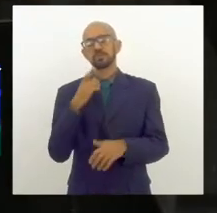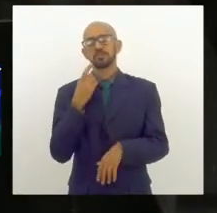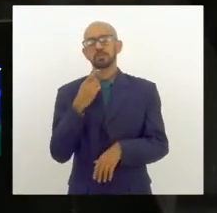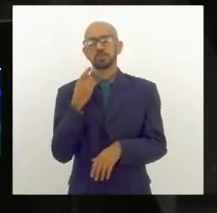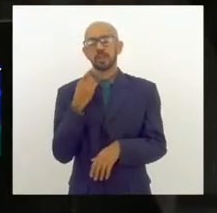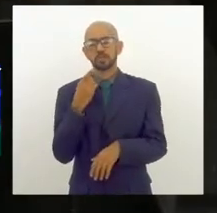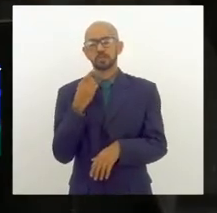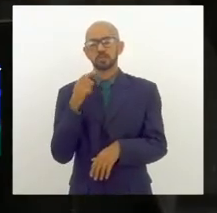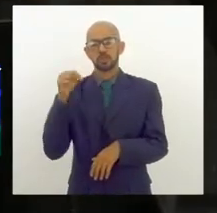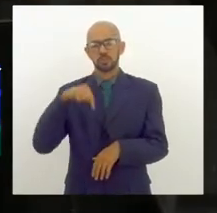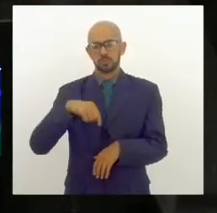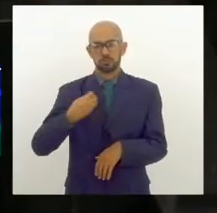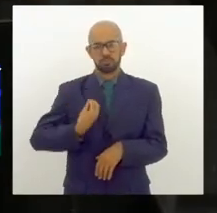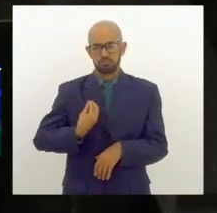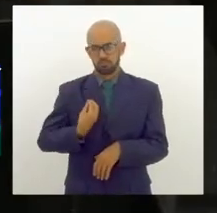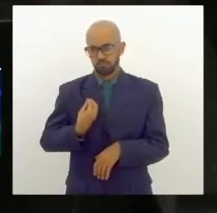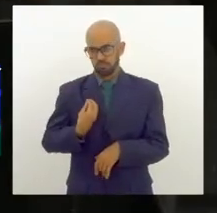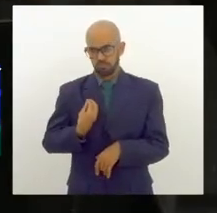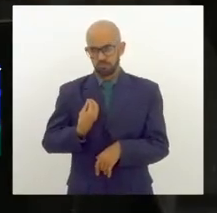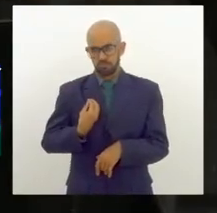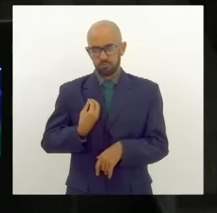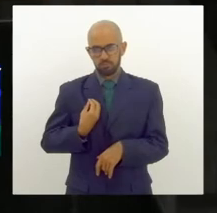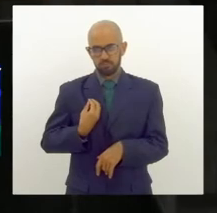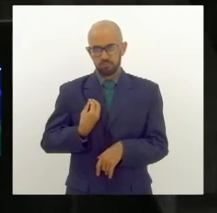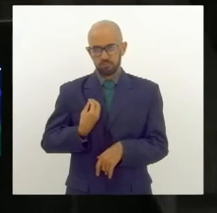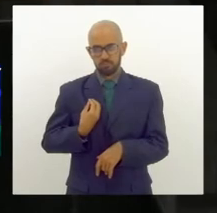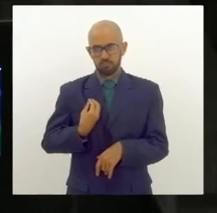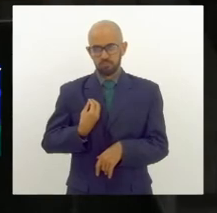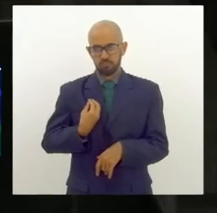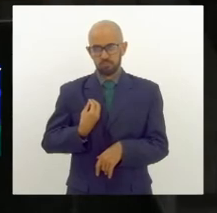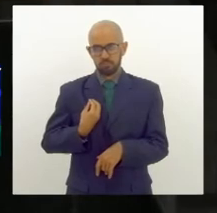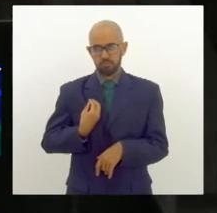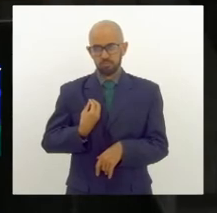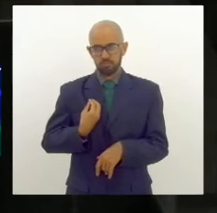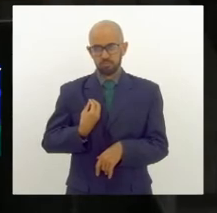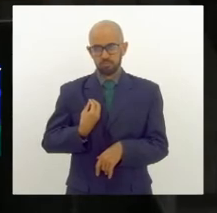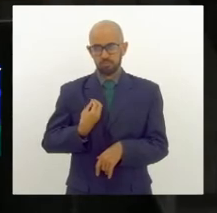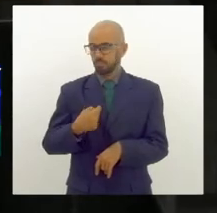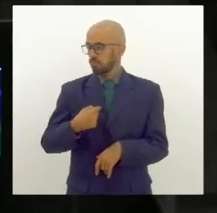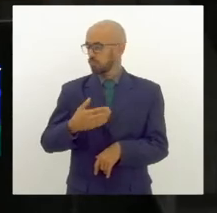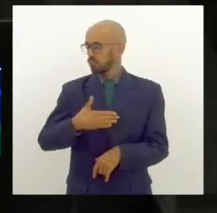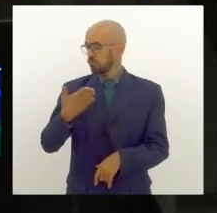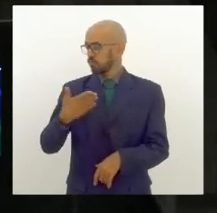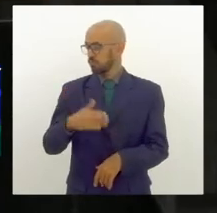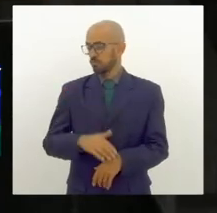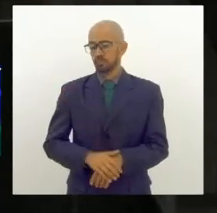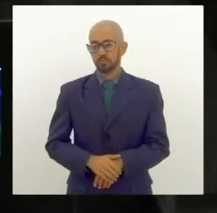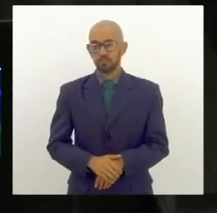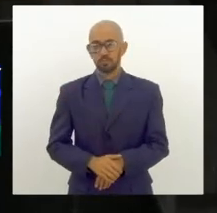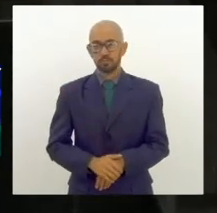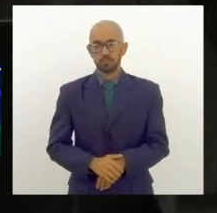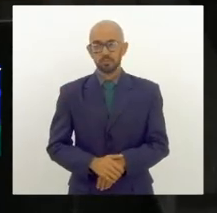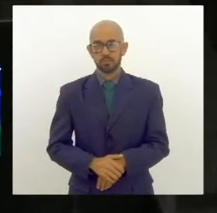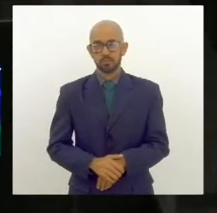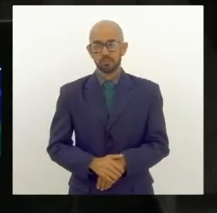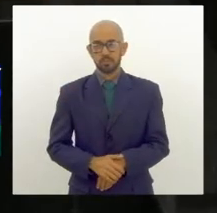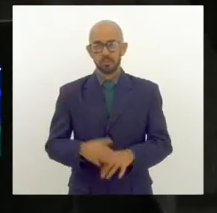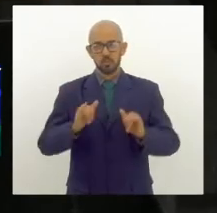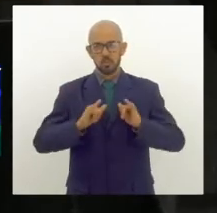deputados presentes, li com surpresa no